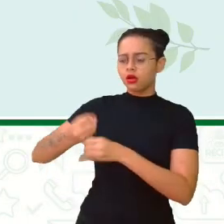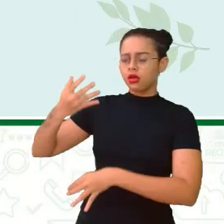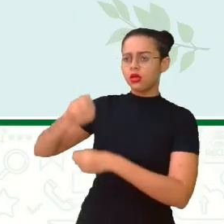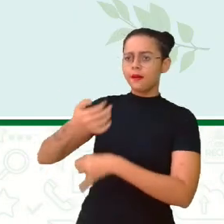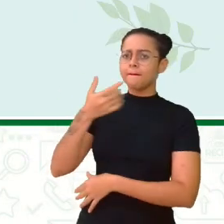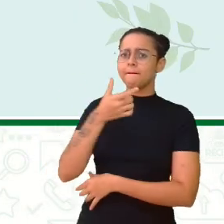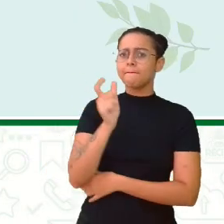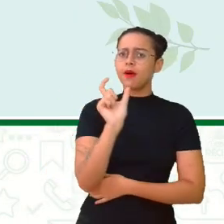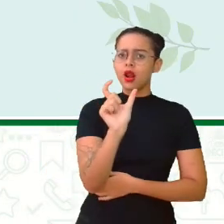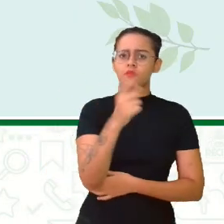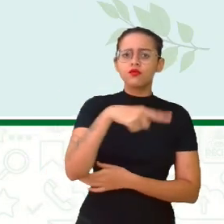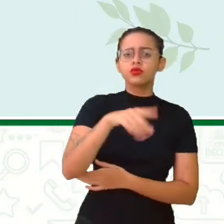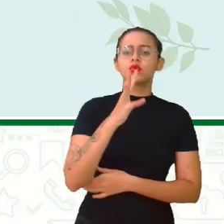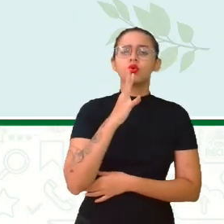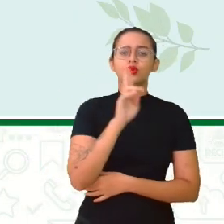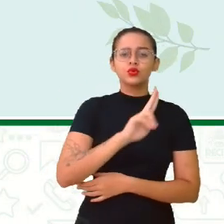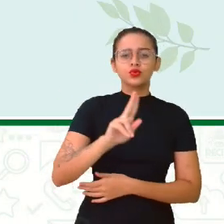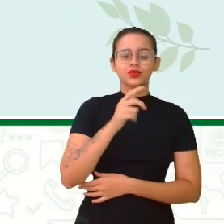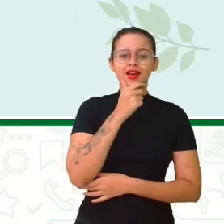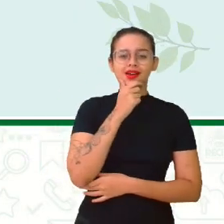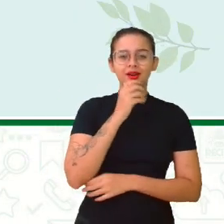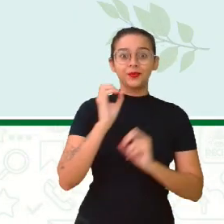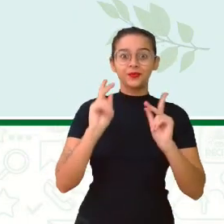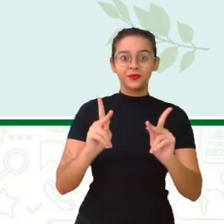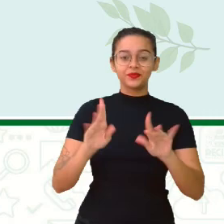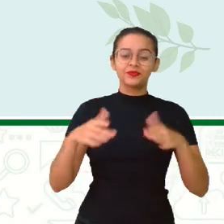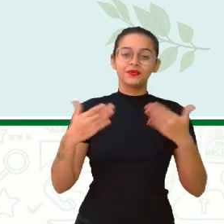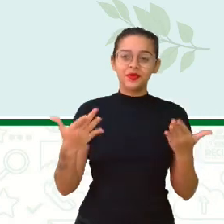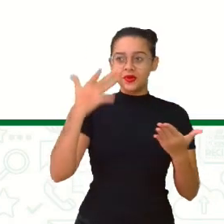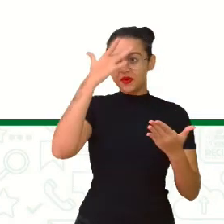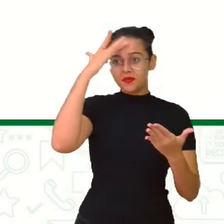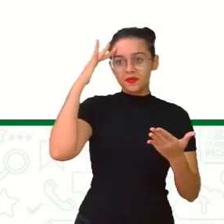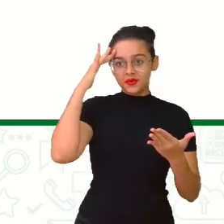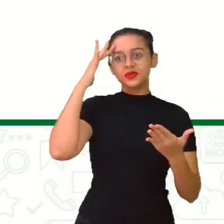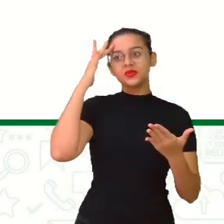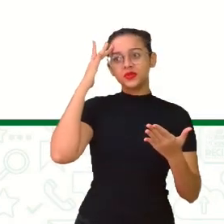palavras que você conhece e use em inglês, tá joia? Então, gente,